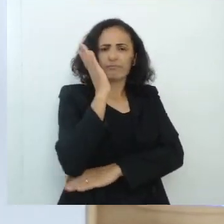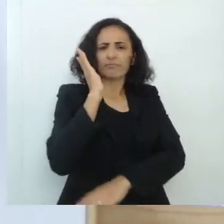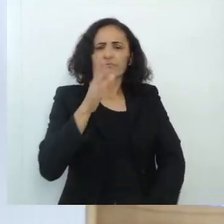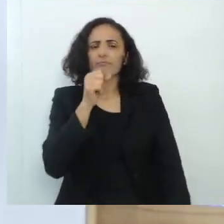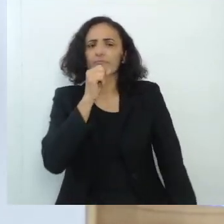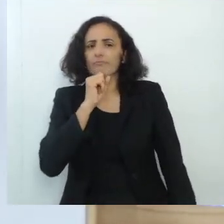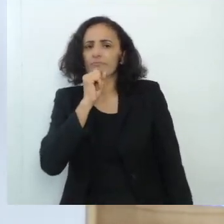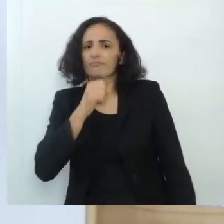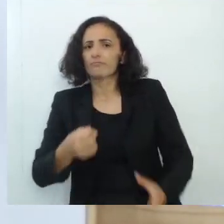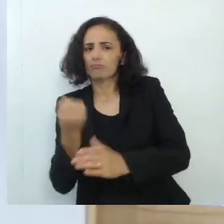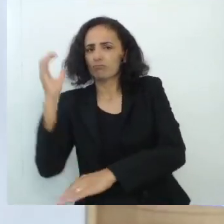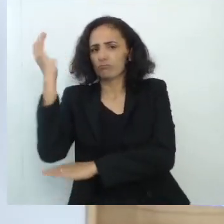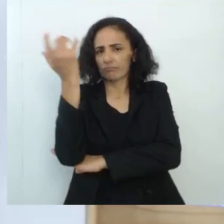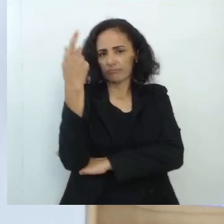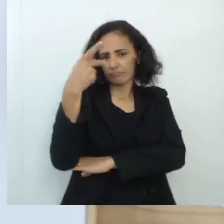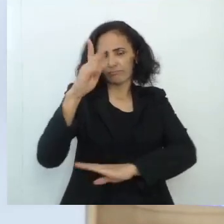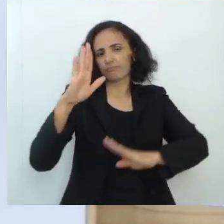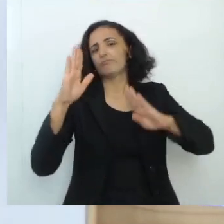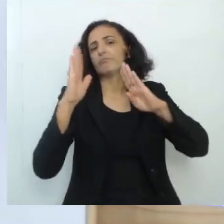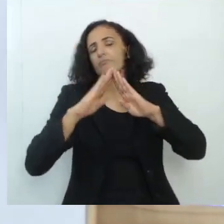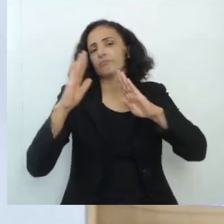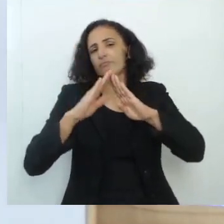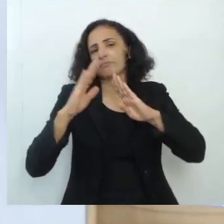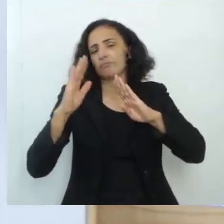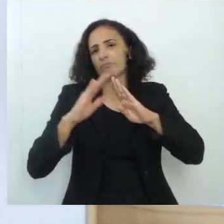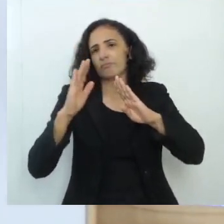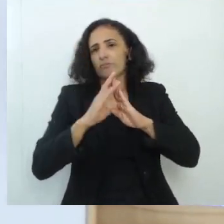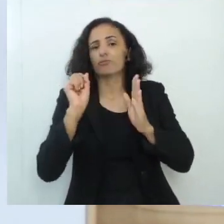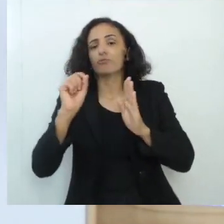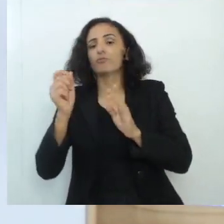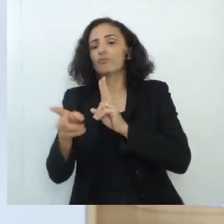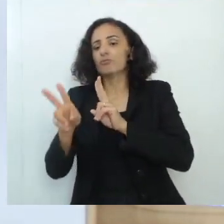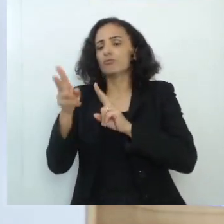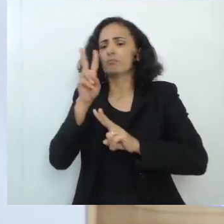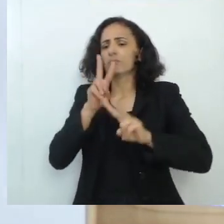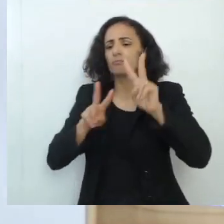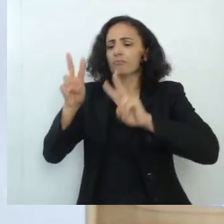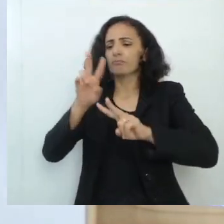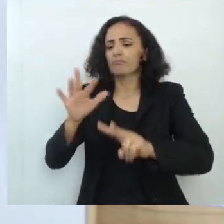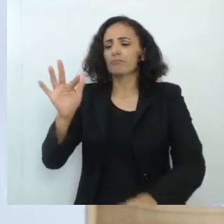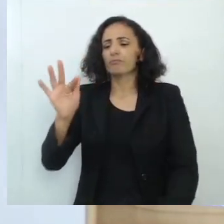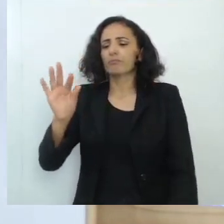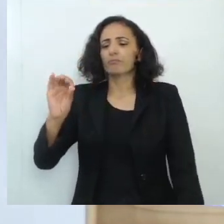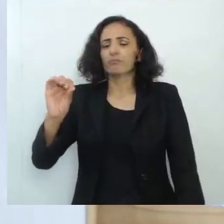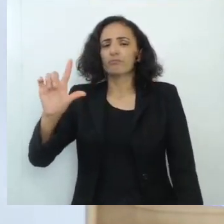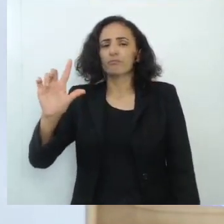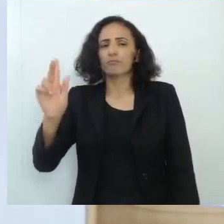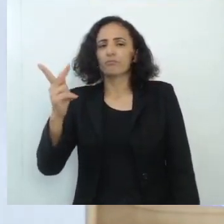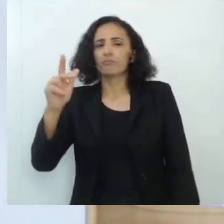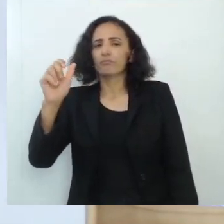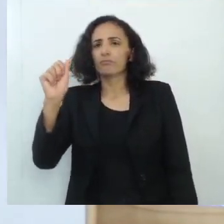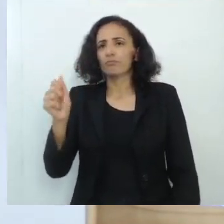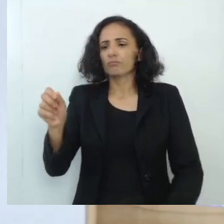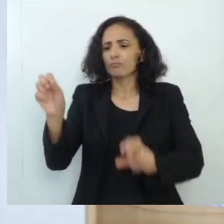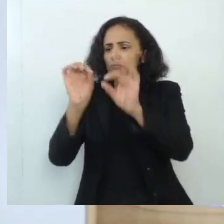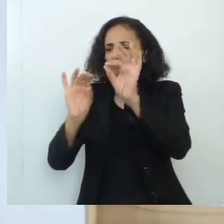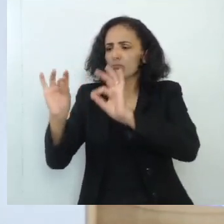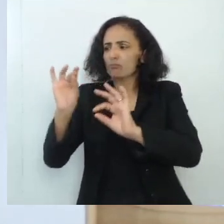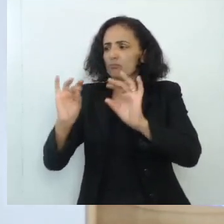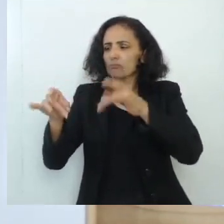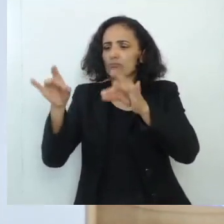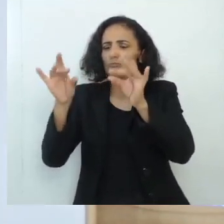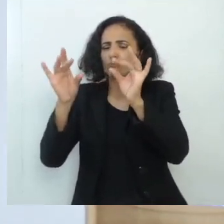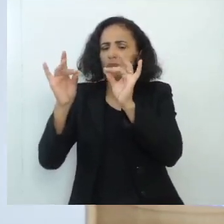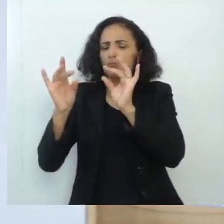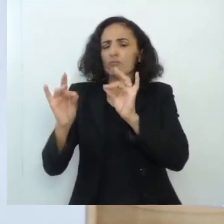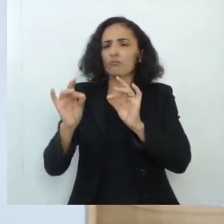vai saber o que eu estou falando. Lembre que na folha adulta da samambaia, quando você vê nessa parte de baixo, você vê que tem um monte de bolinhas. Ó,